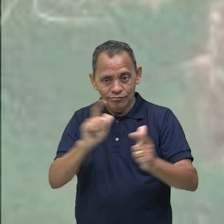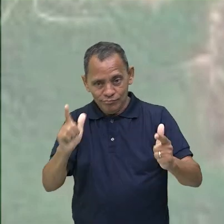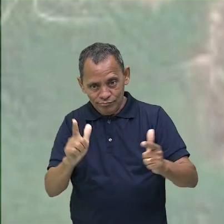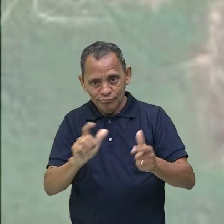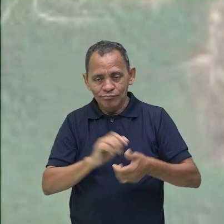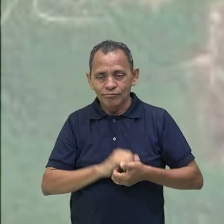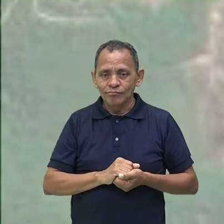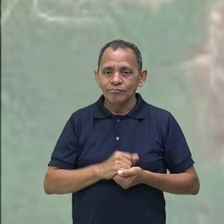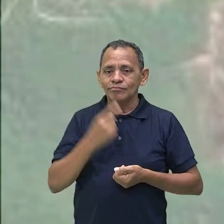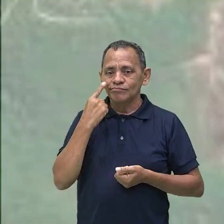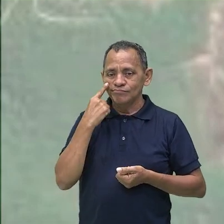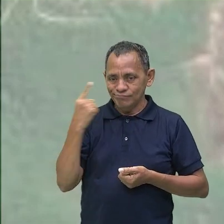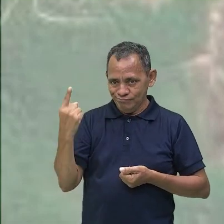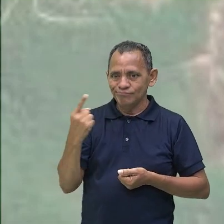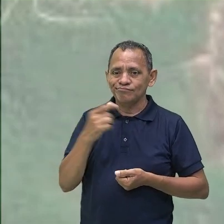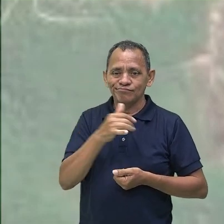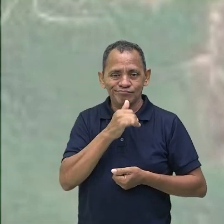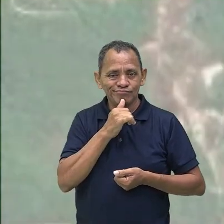no caso aí a